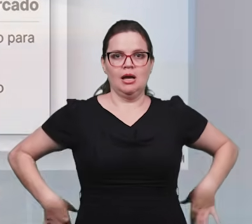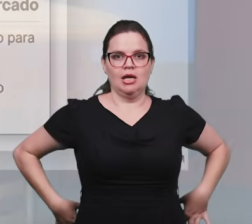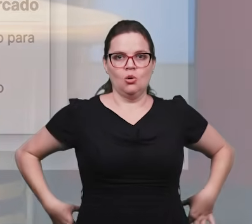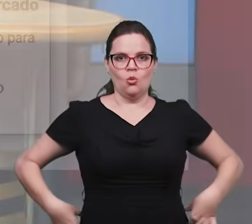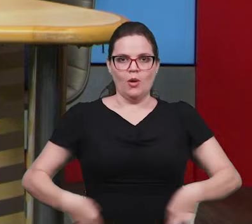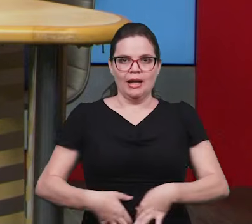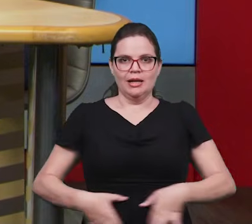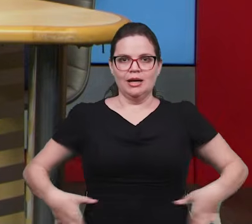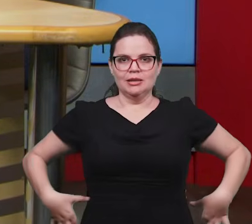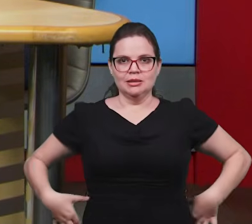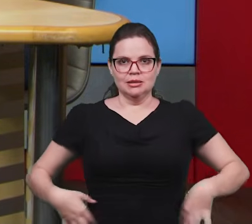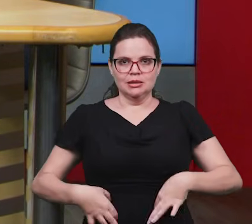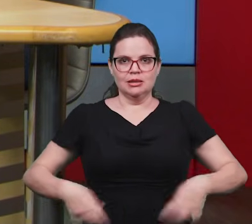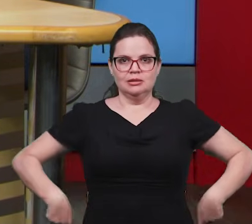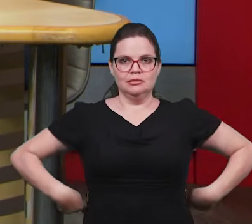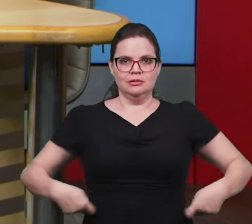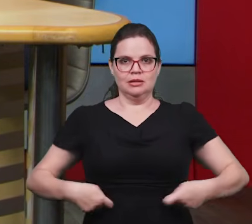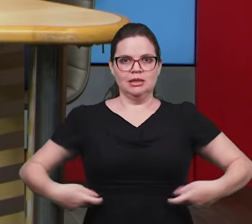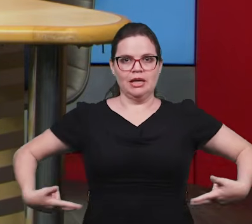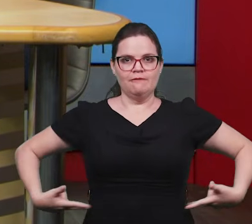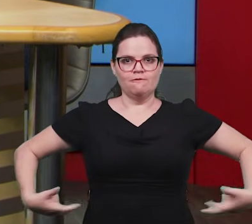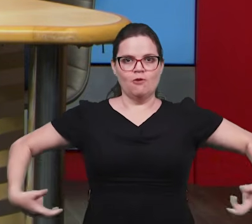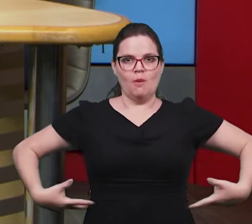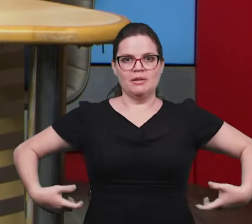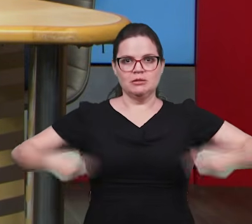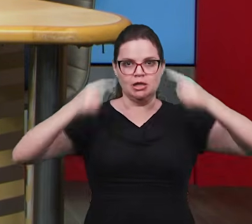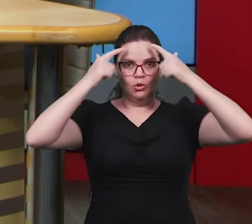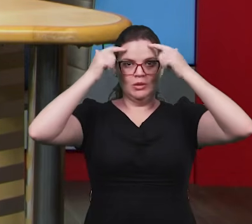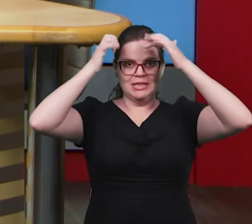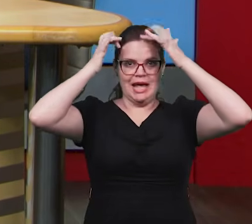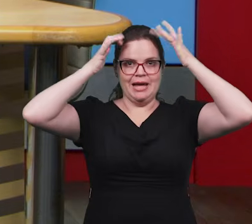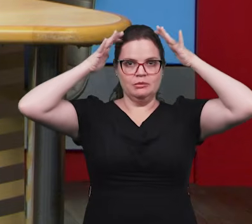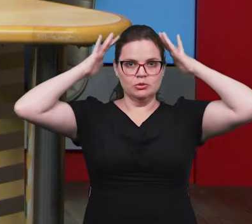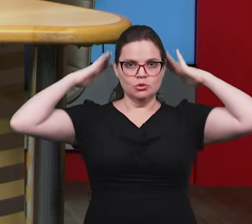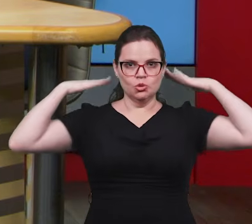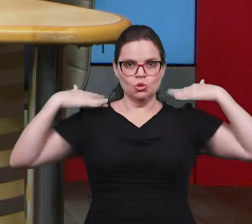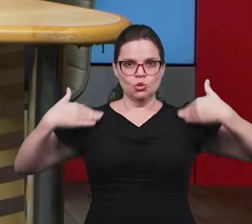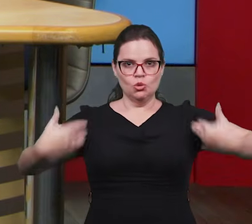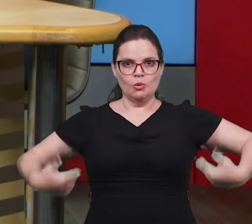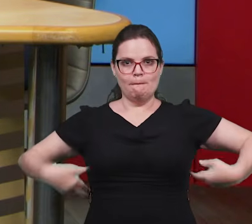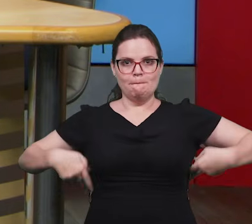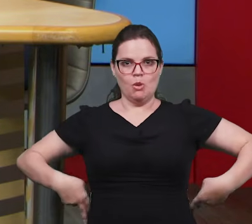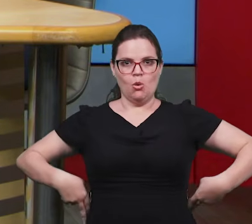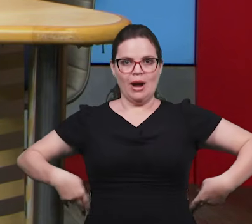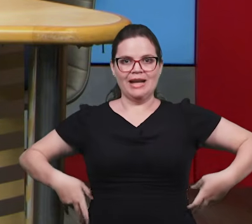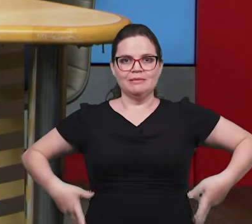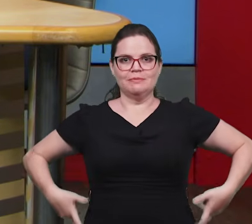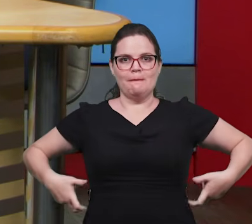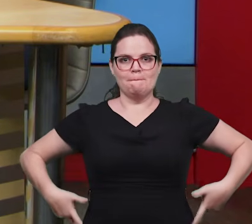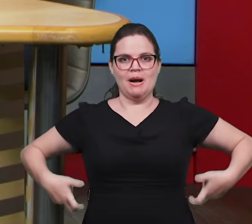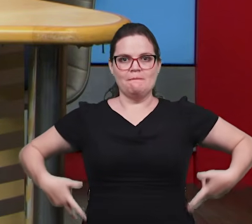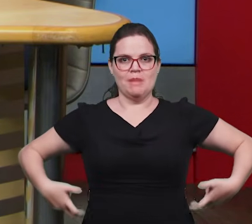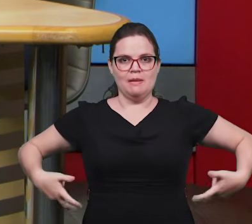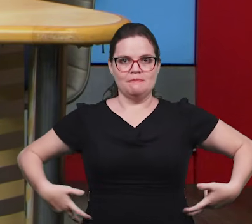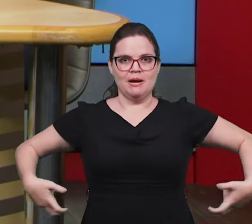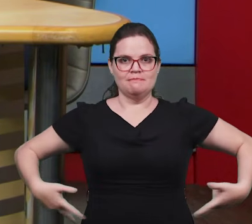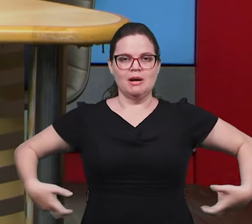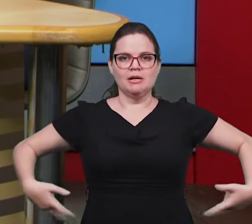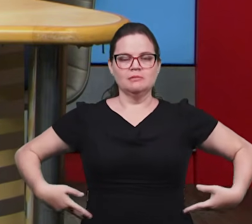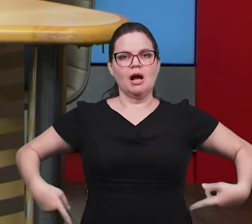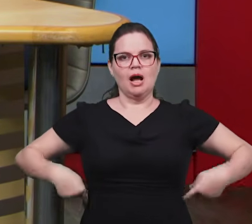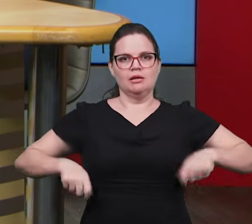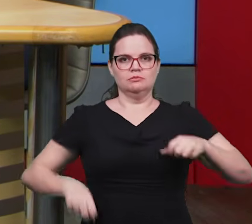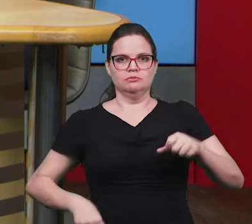quadril essas informações, né? Essa prótese, ela é externa? Ela é externa, totalmente externa hoje em dia. A gente ainda não tem